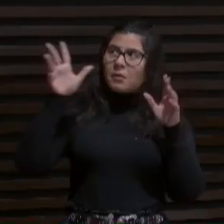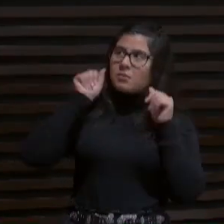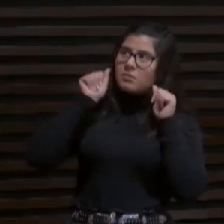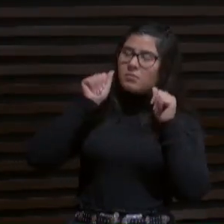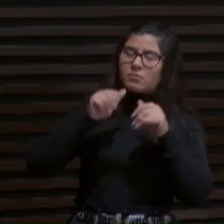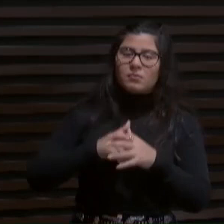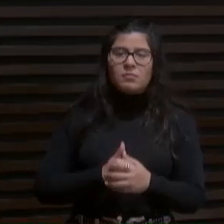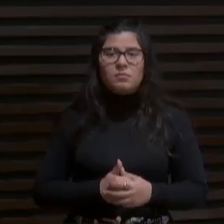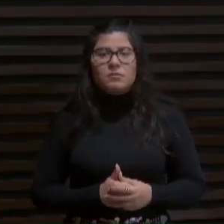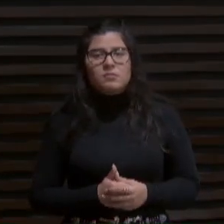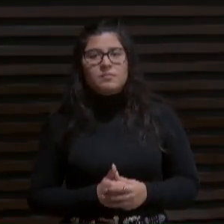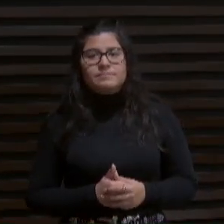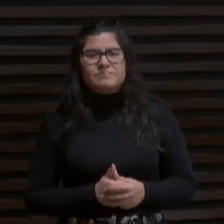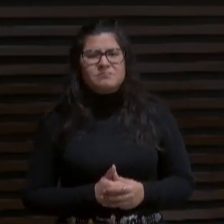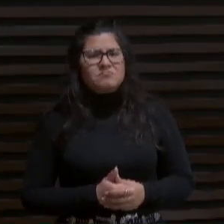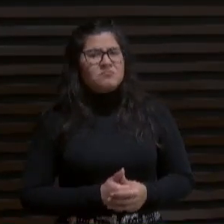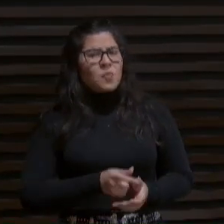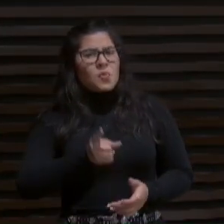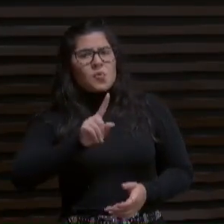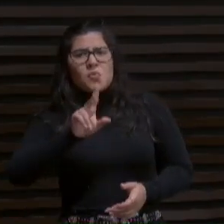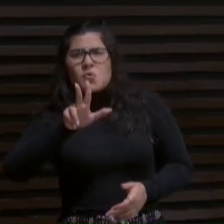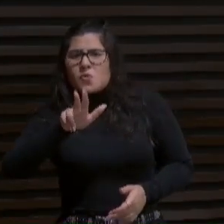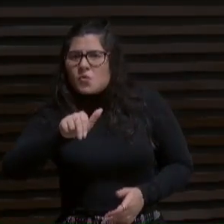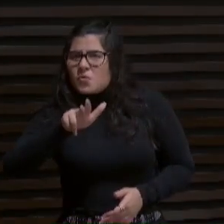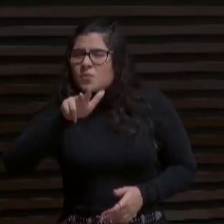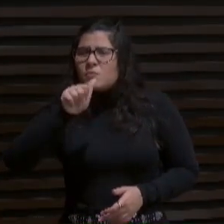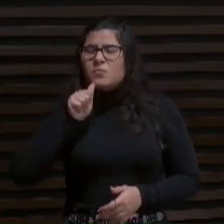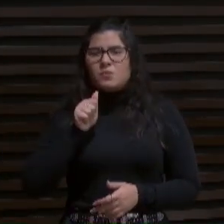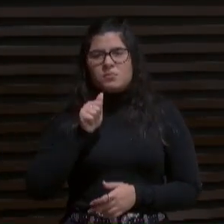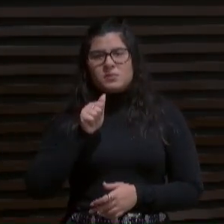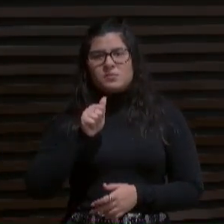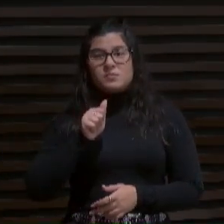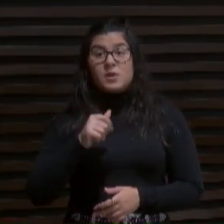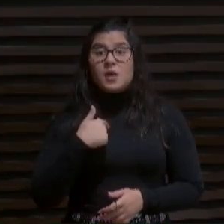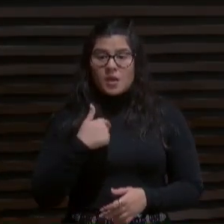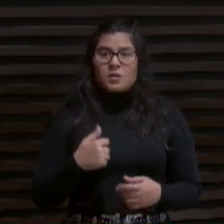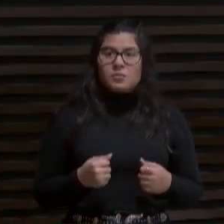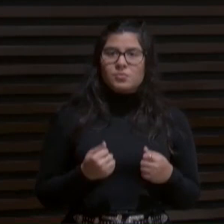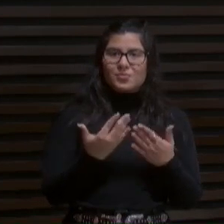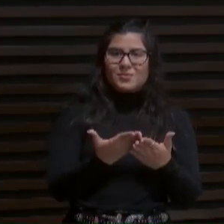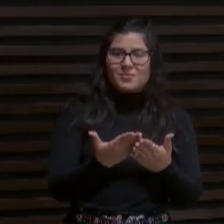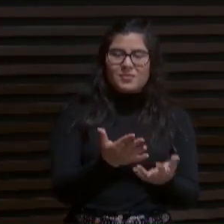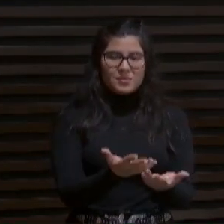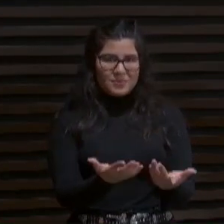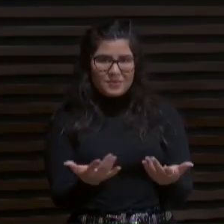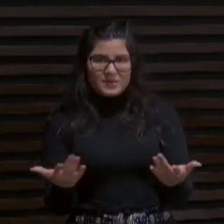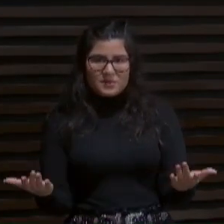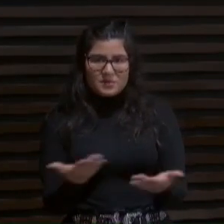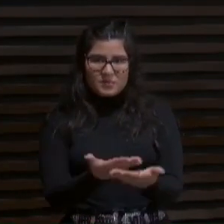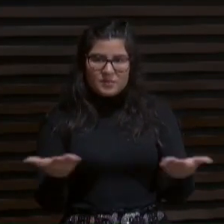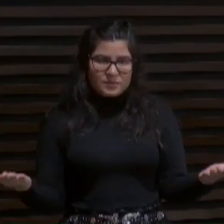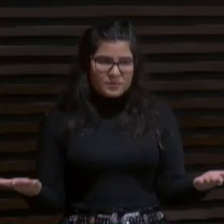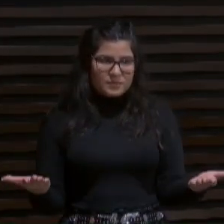cidade. De modo nenhum, meu senhor. Escute, eu lhe dou o campo. Abraão não tinha